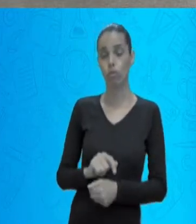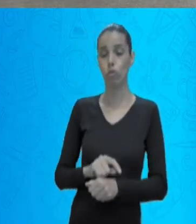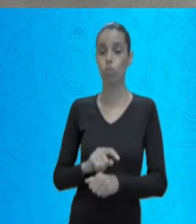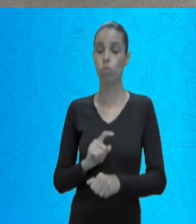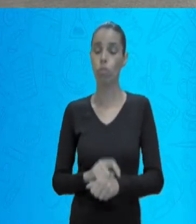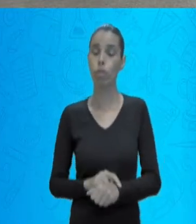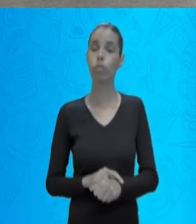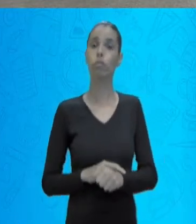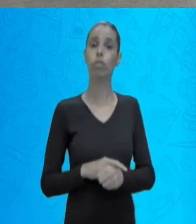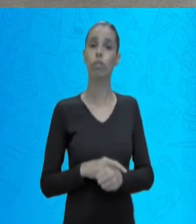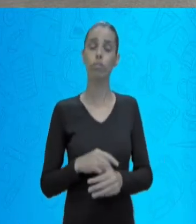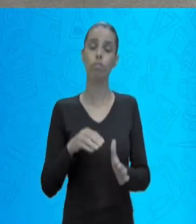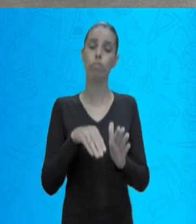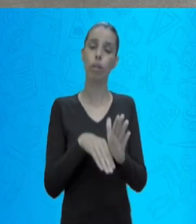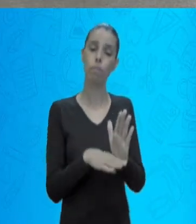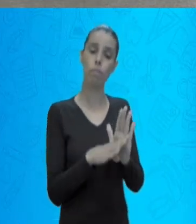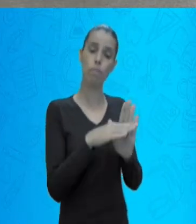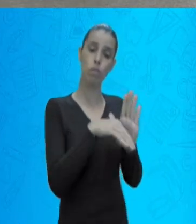gente precisa